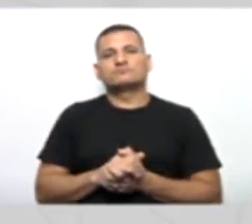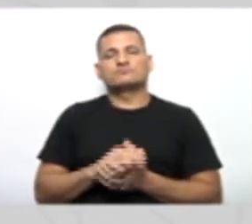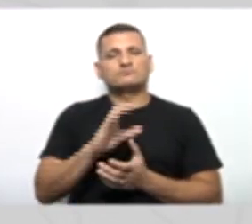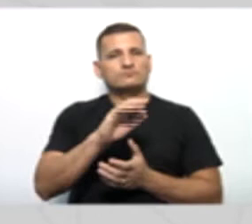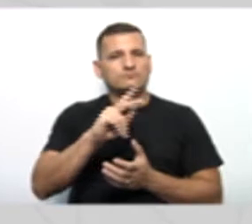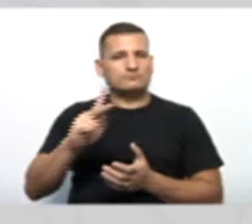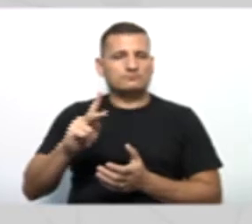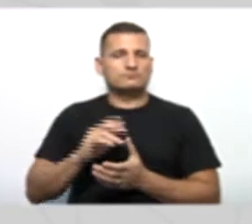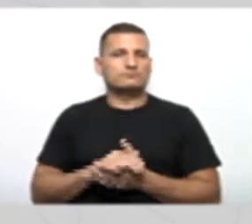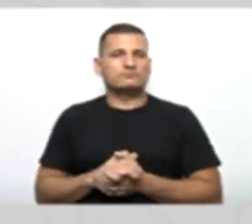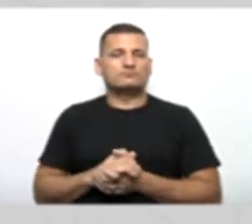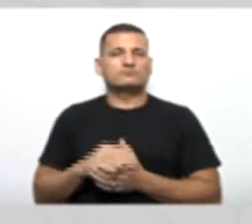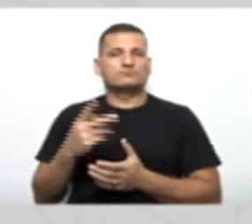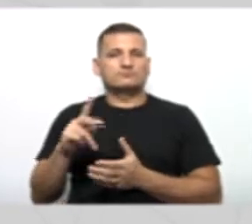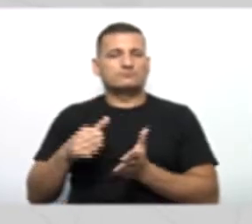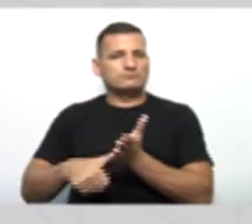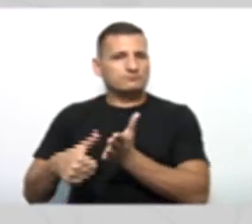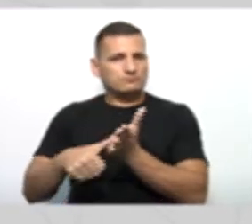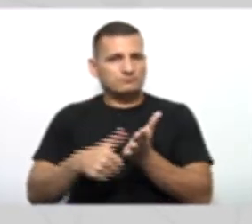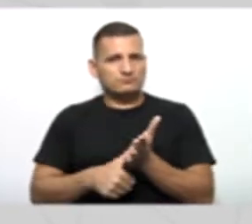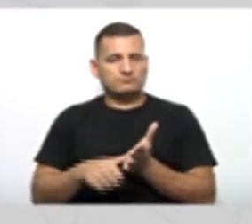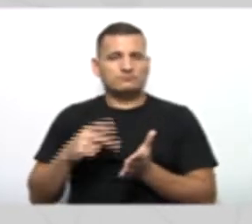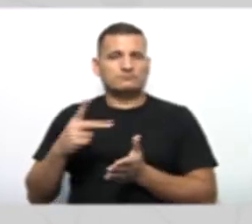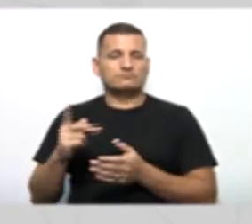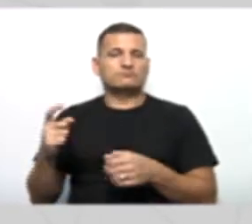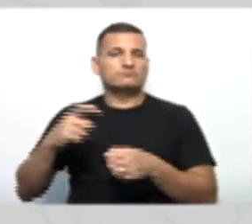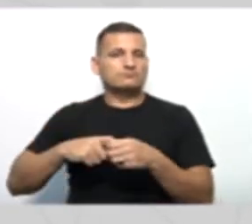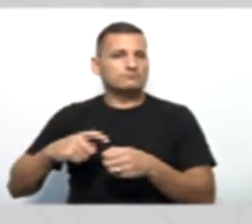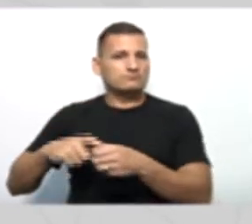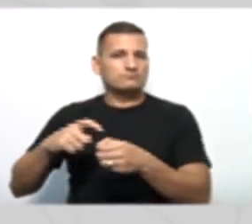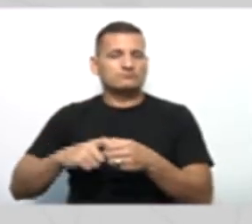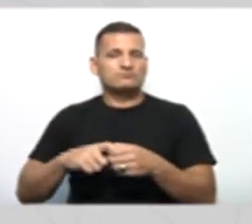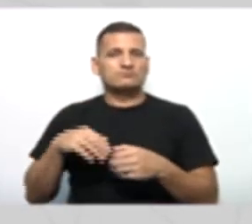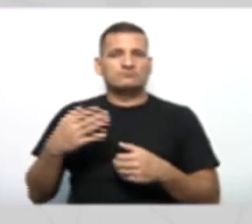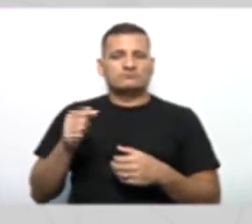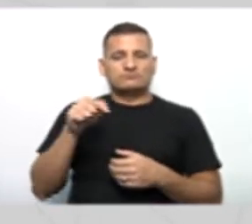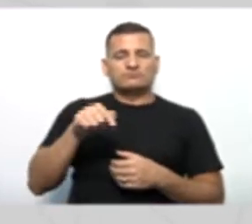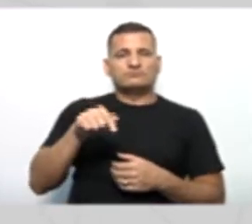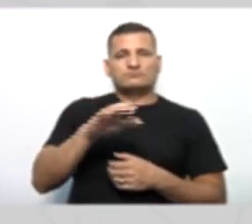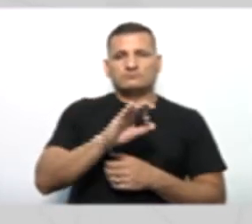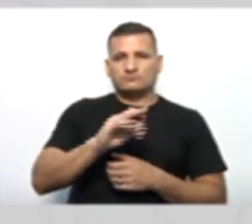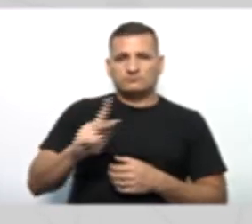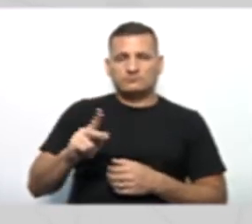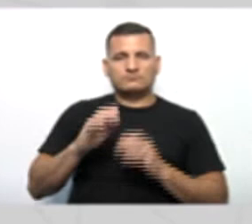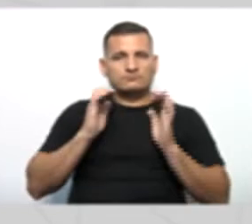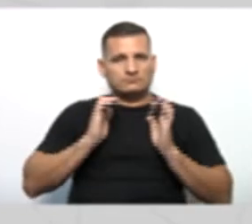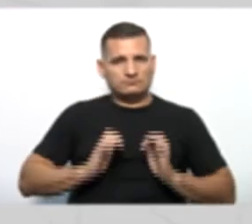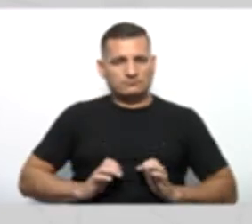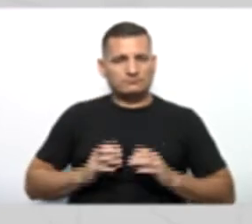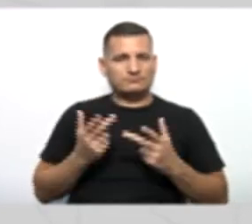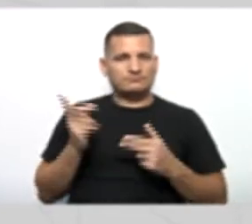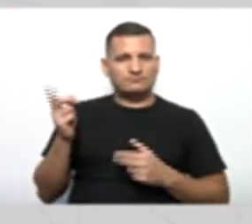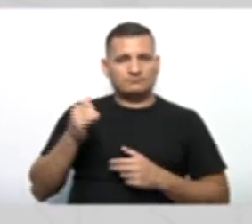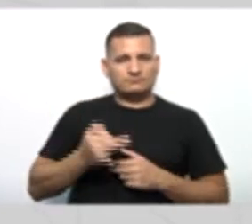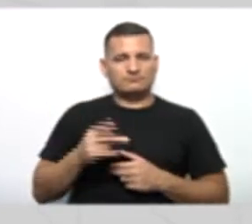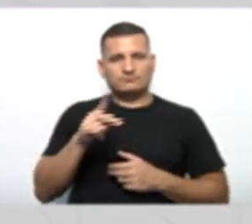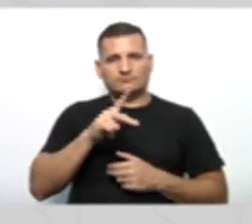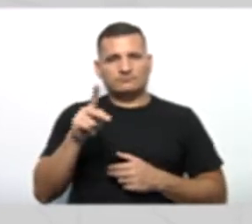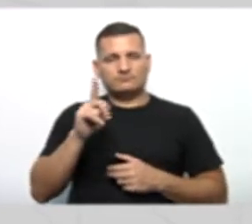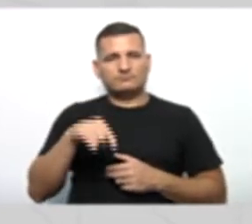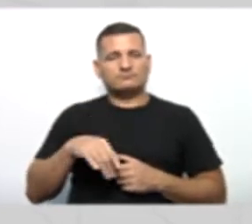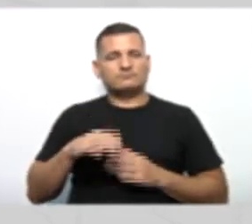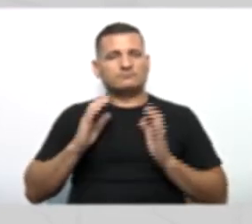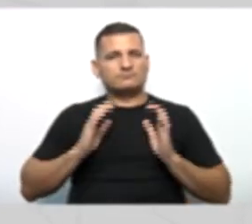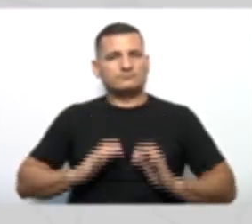sem os seus sócios ela não existiria é o que faz a cooperativa se tornar ética comprou se o wesley falou é a conduta